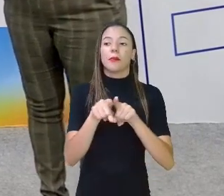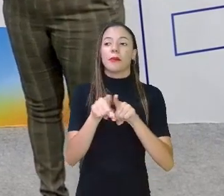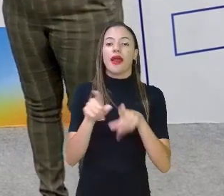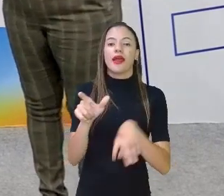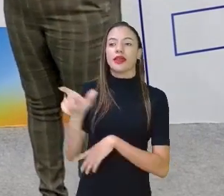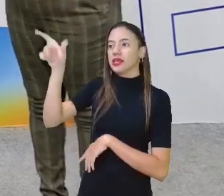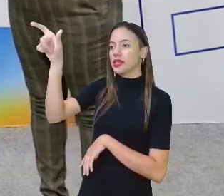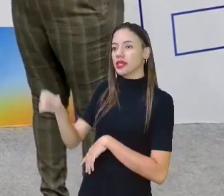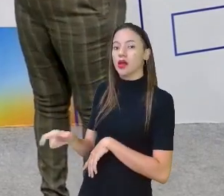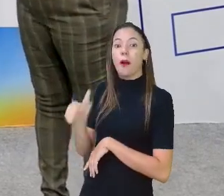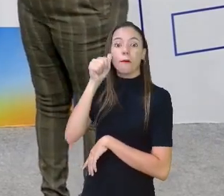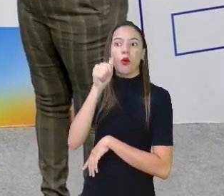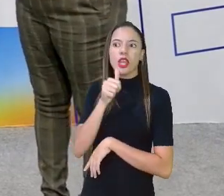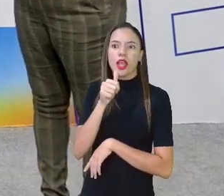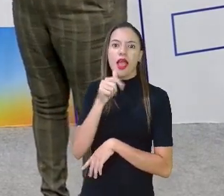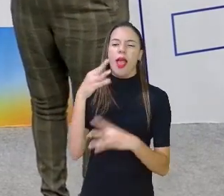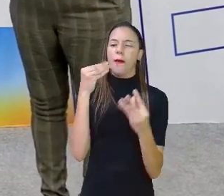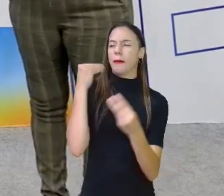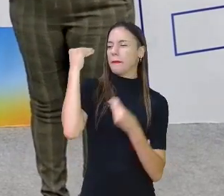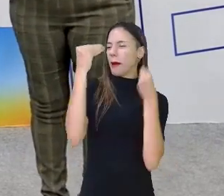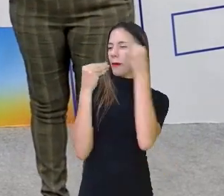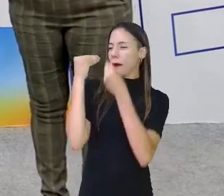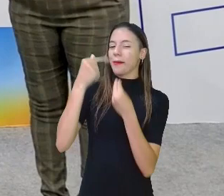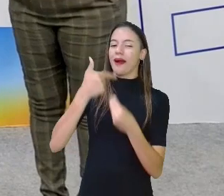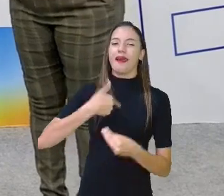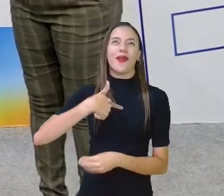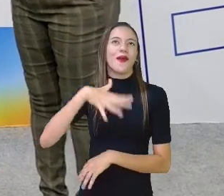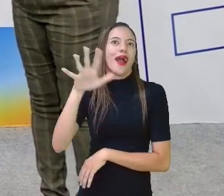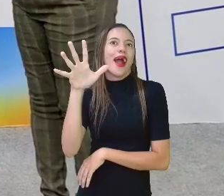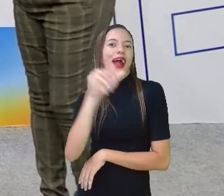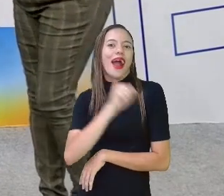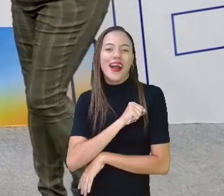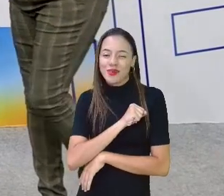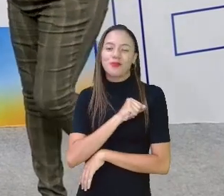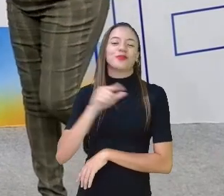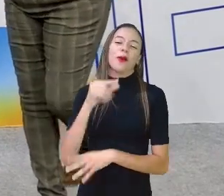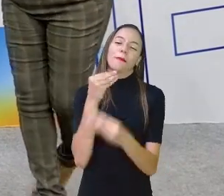bem maquiada, que eu adoro maquiagem.